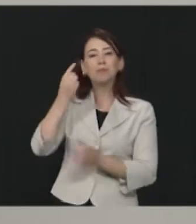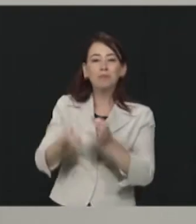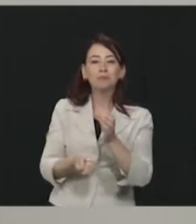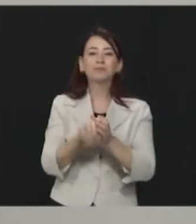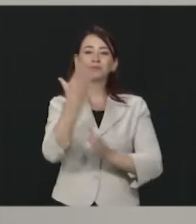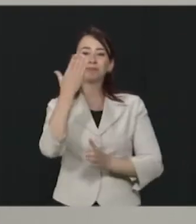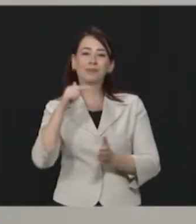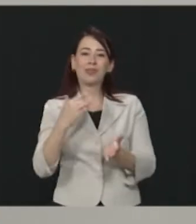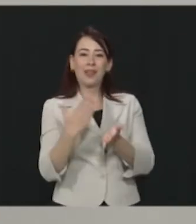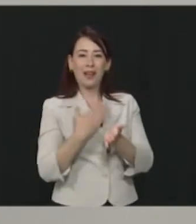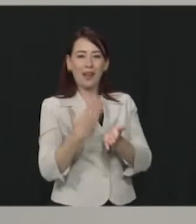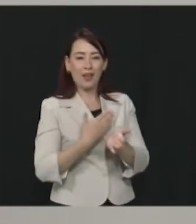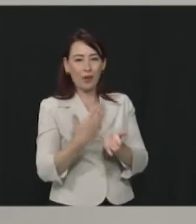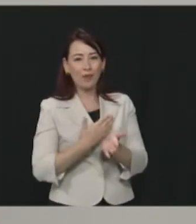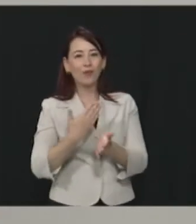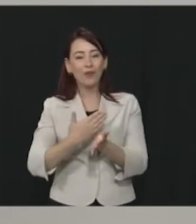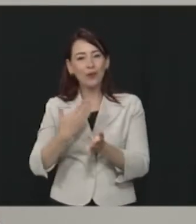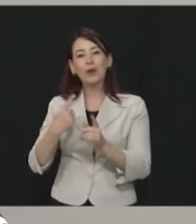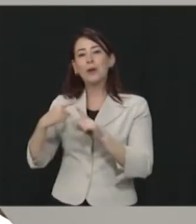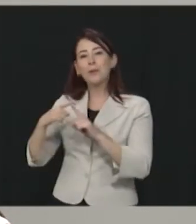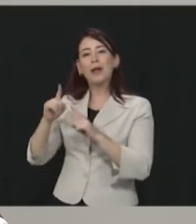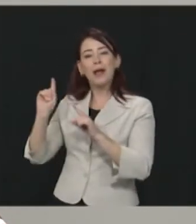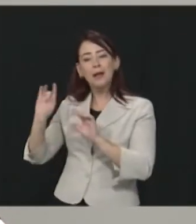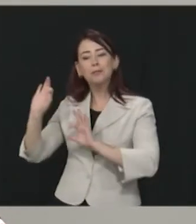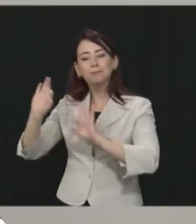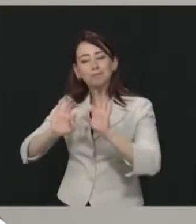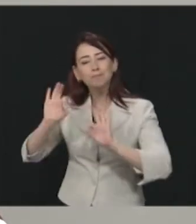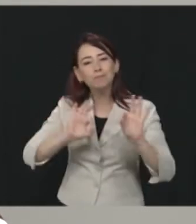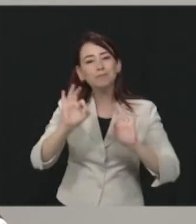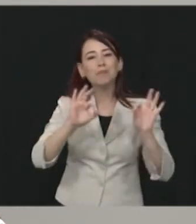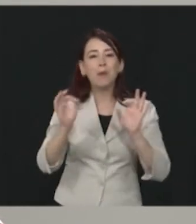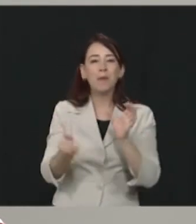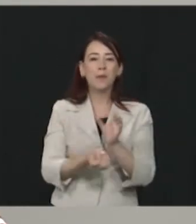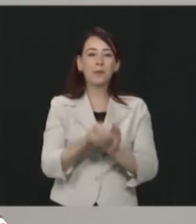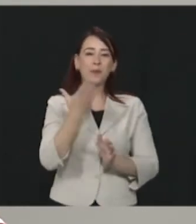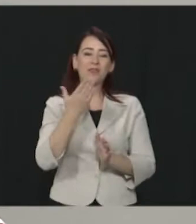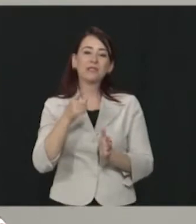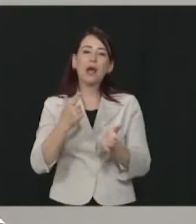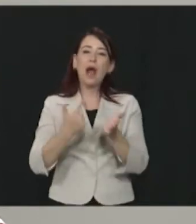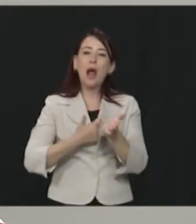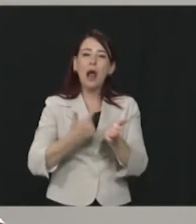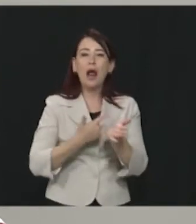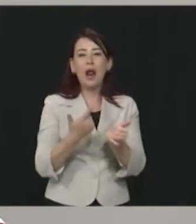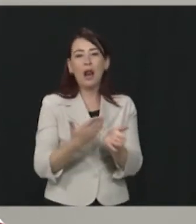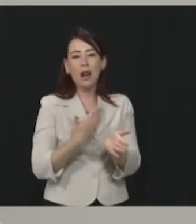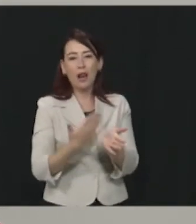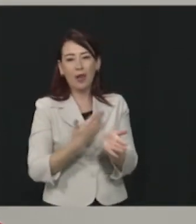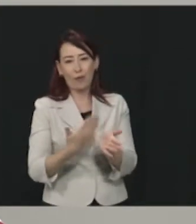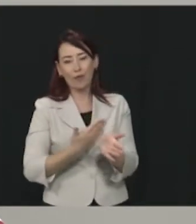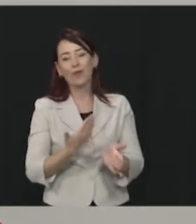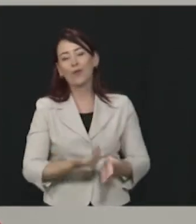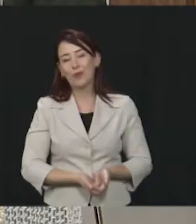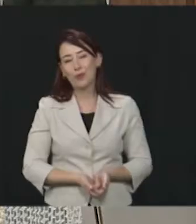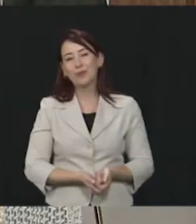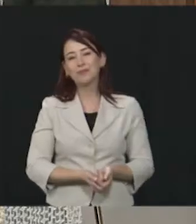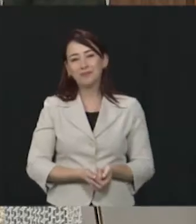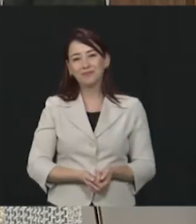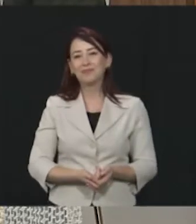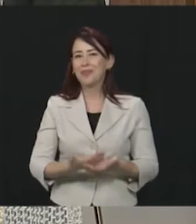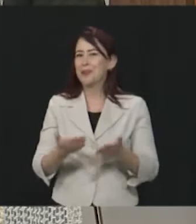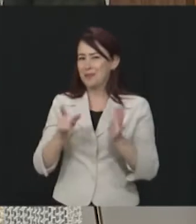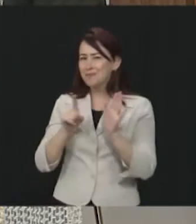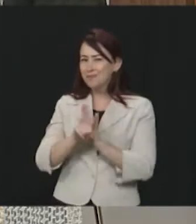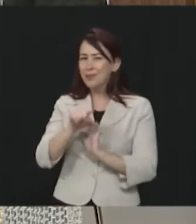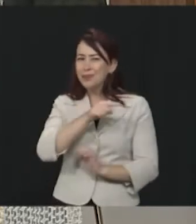incentivadores e produtores, que ele deu todas as providências para o livro ser efetuado. João aprendeu também